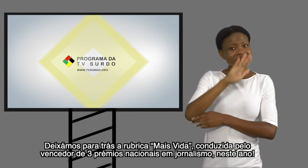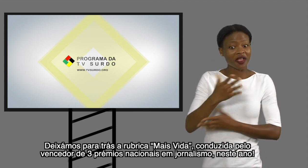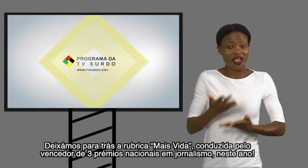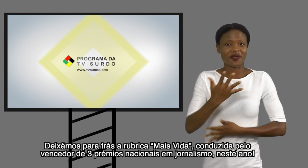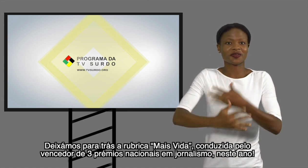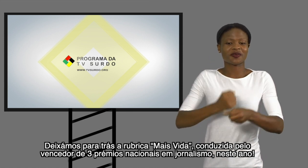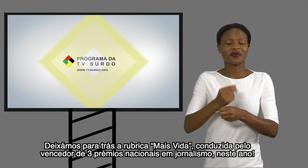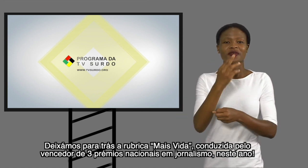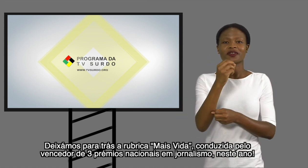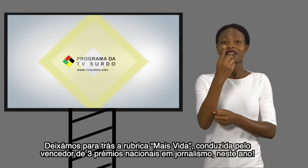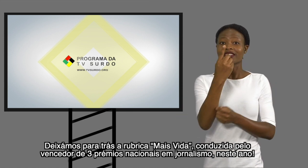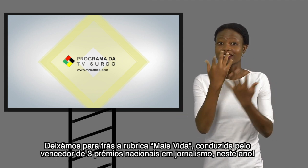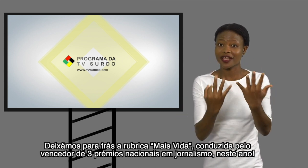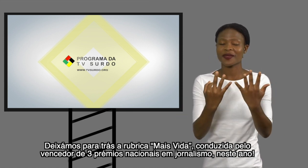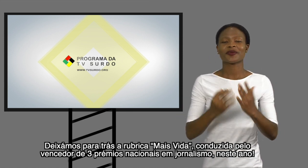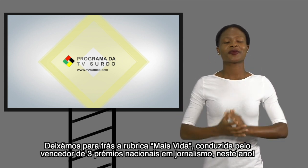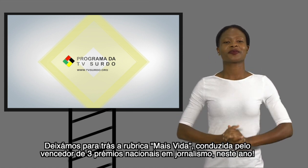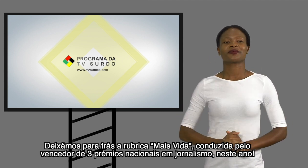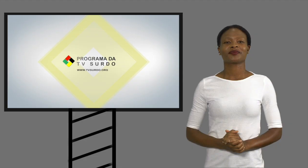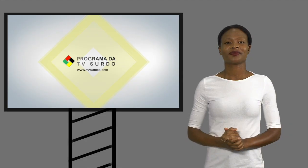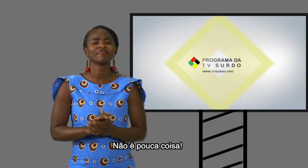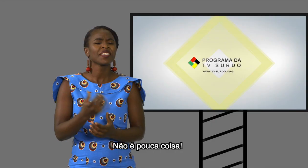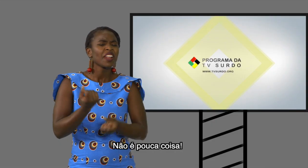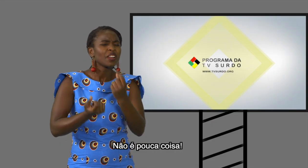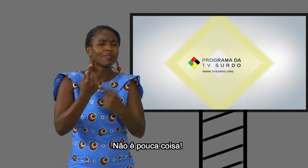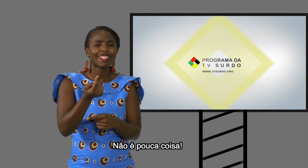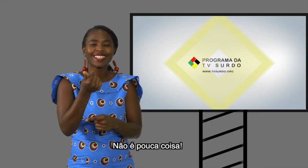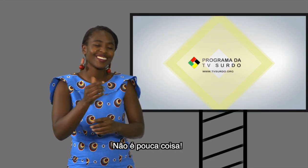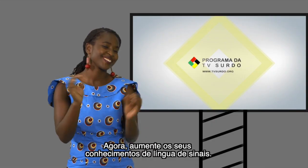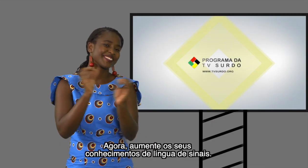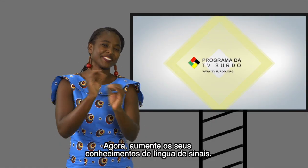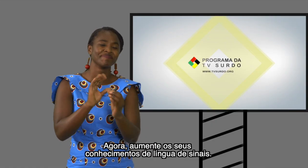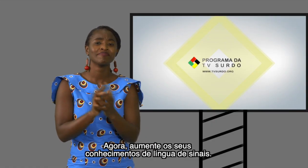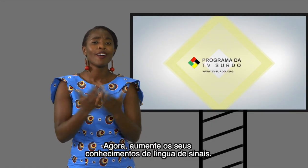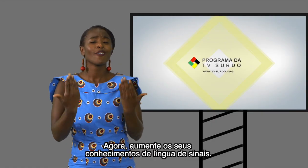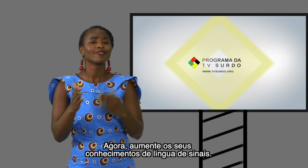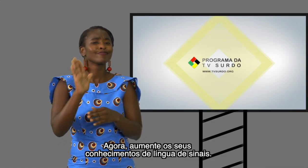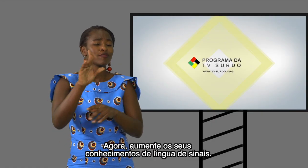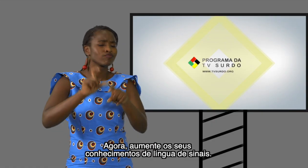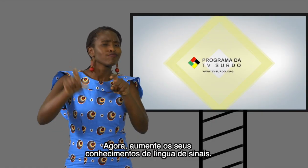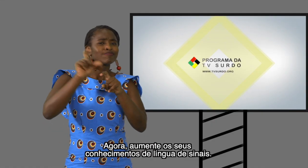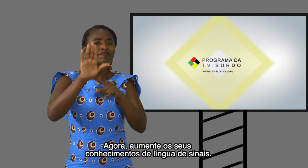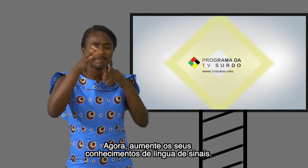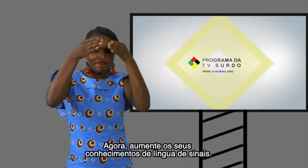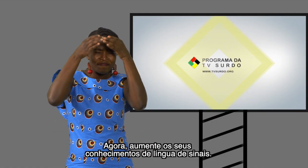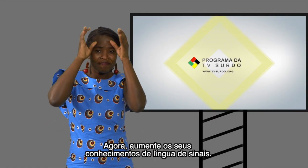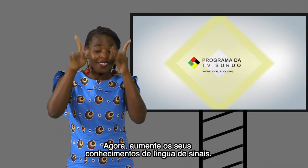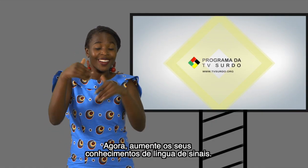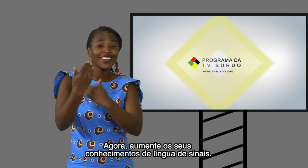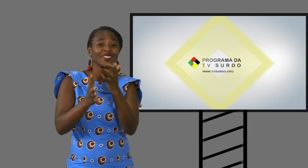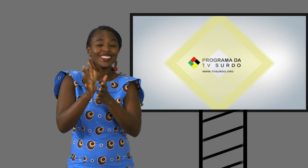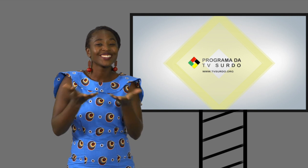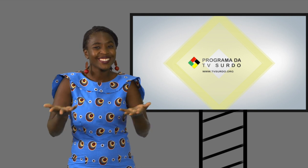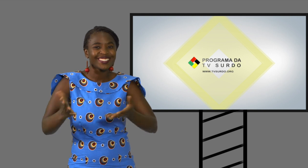de três prêmios nacionais em jornalismo neste ano não é pouca coisa agora aumenta os seus conhecimentos de língua de